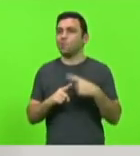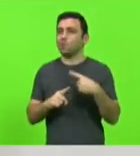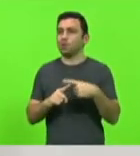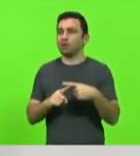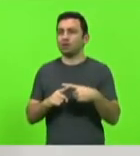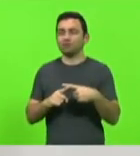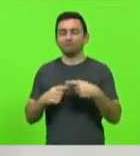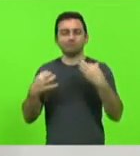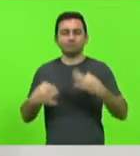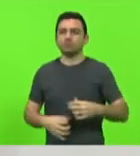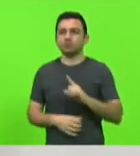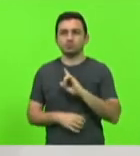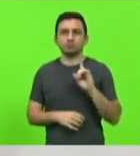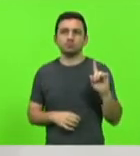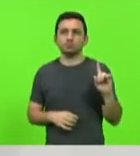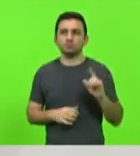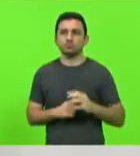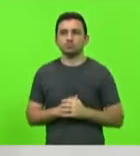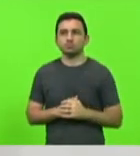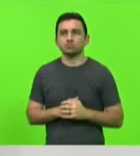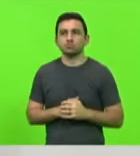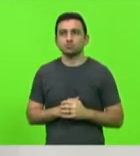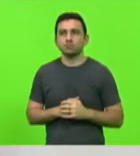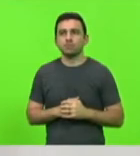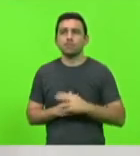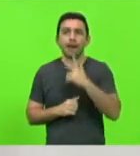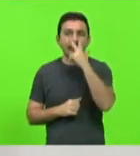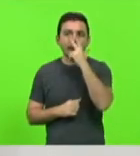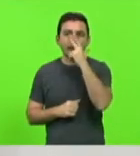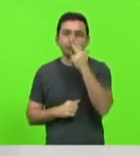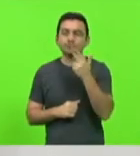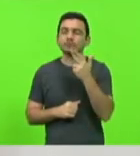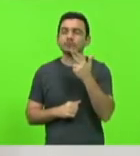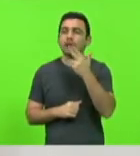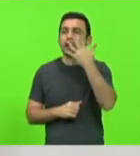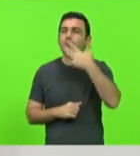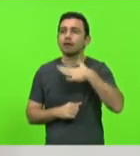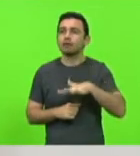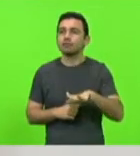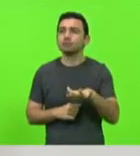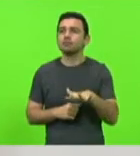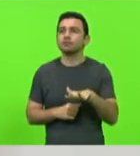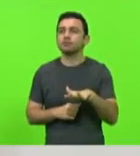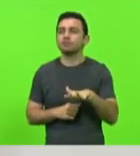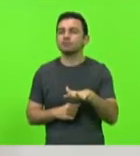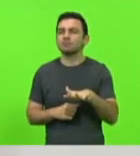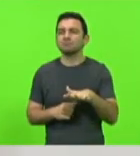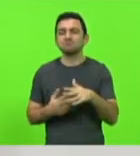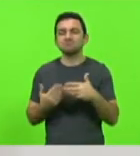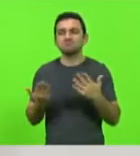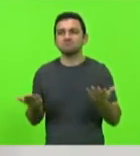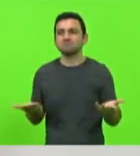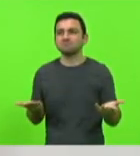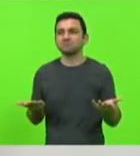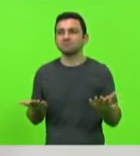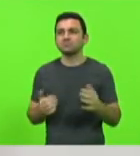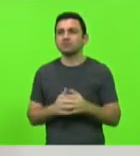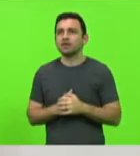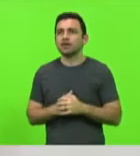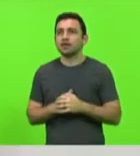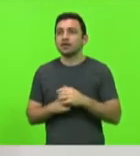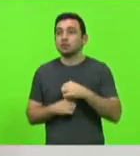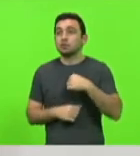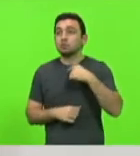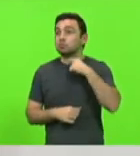dele. Milhares de vezes. E parece uma criança birrenta, uma criança mimada, que não